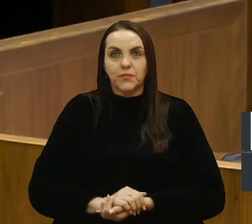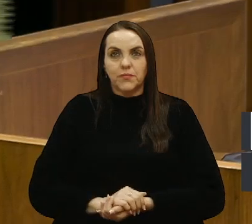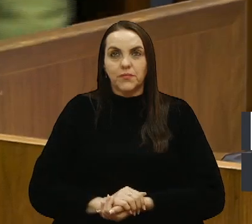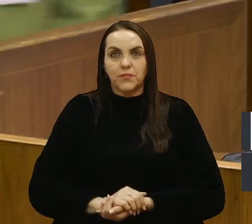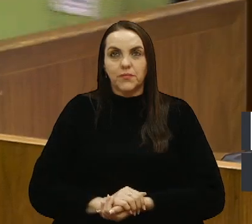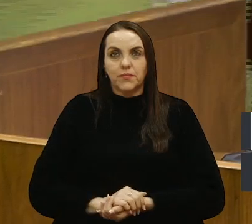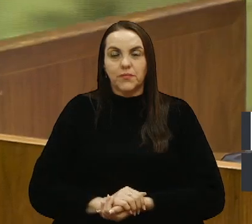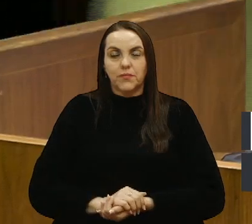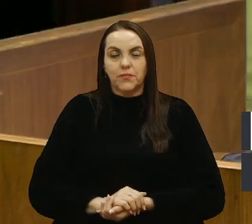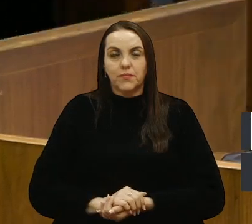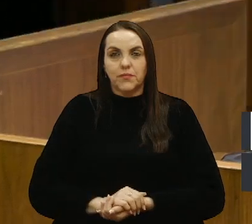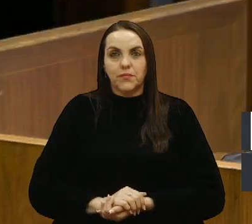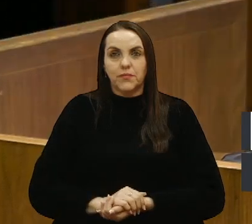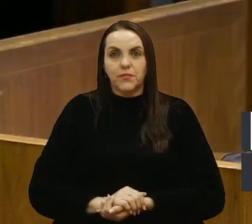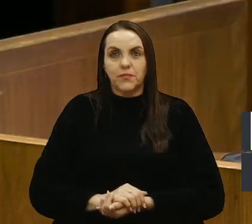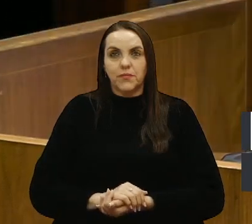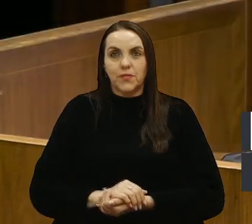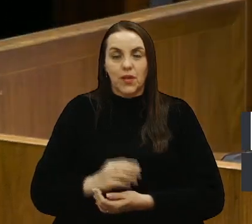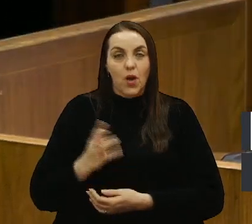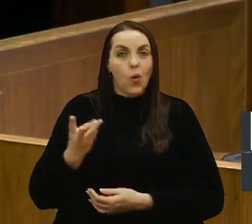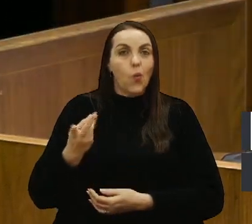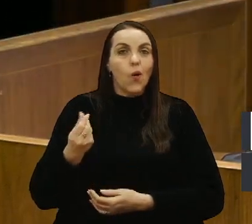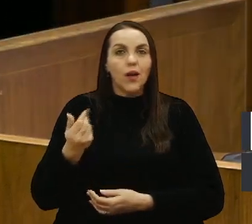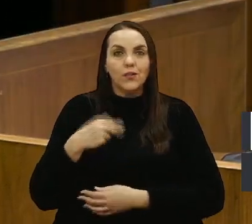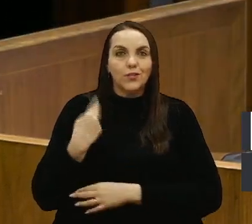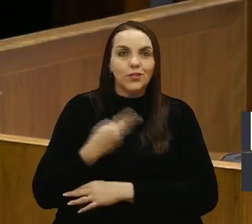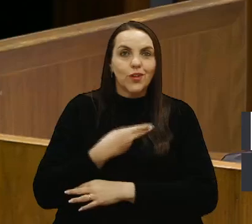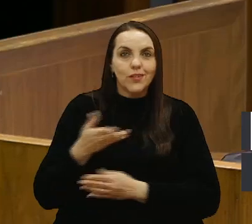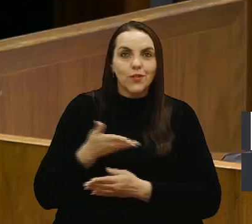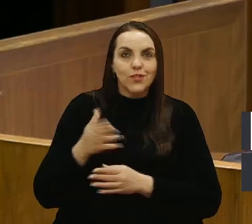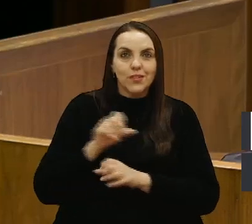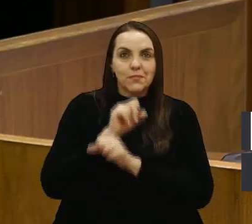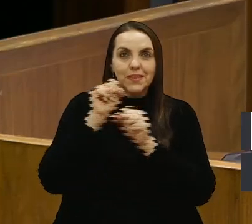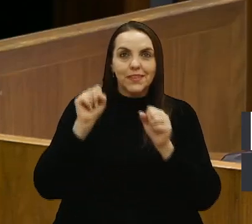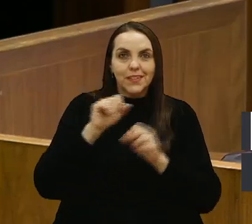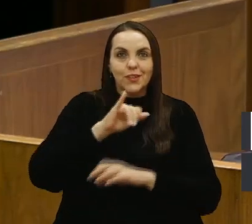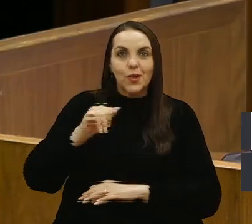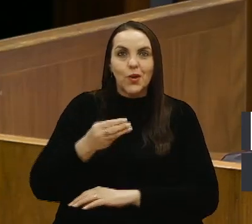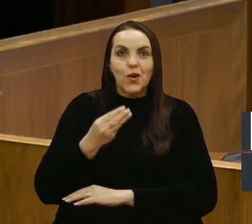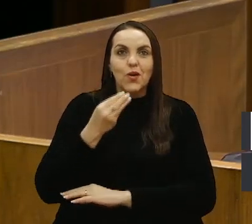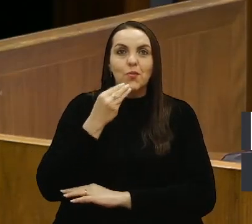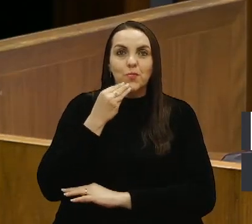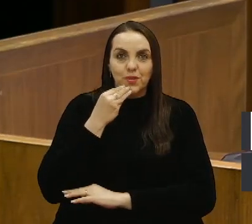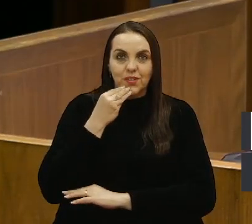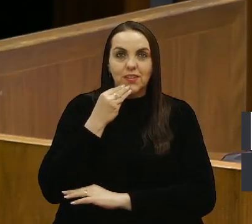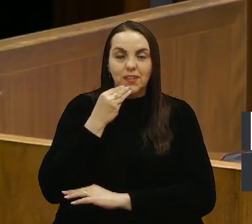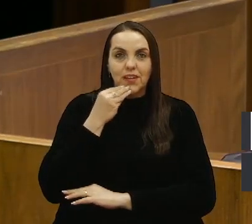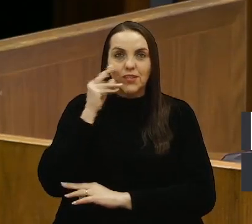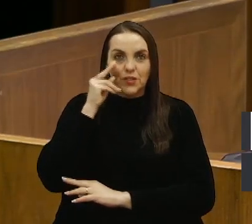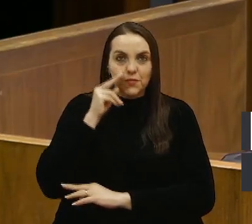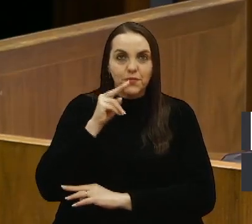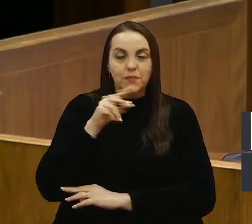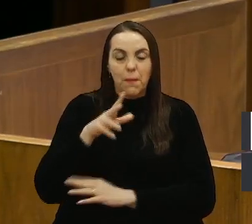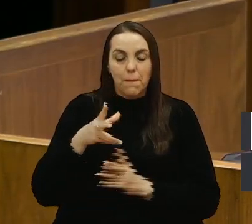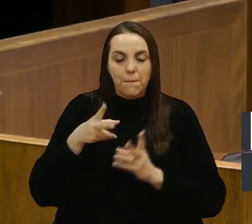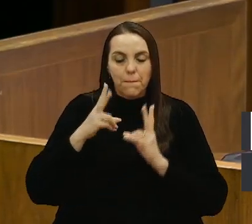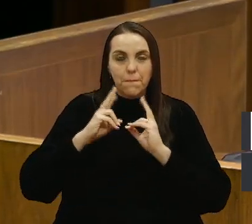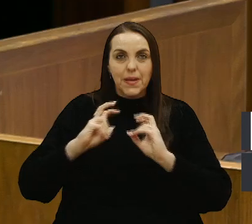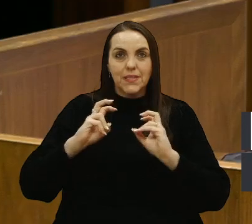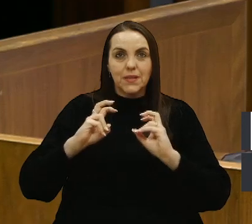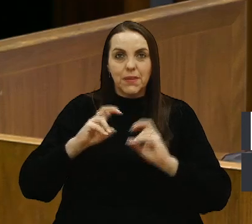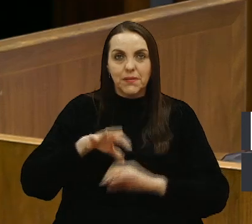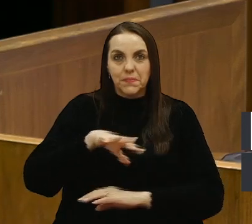Quantos de nós, ao longo dessa manhã, teve a oportunidade de olhar para a sua respiração e sentir